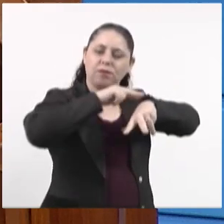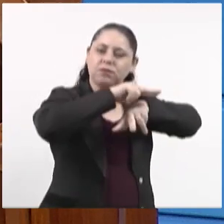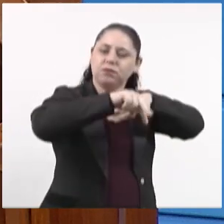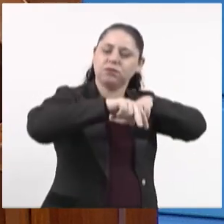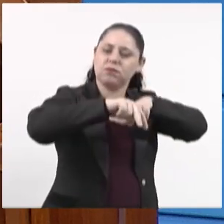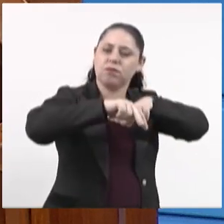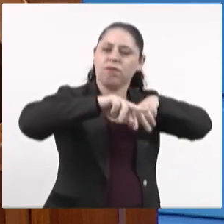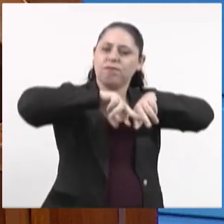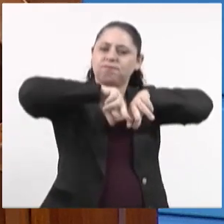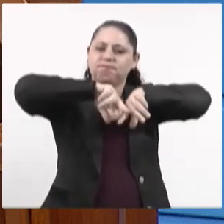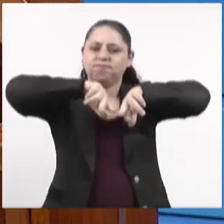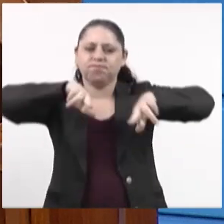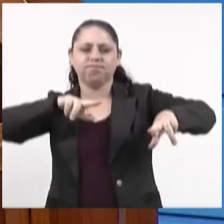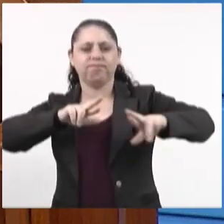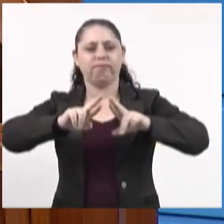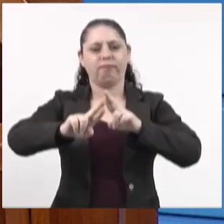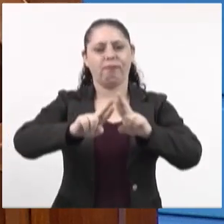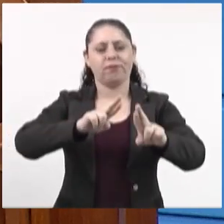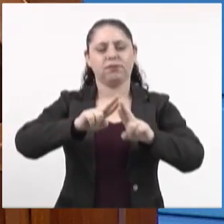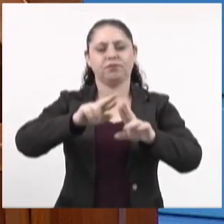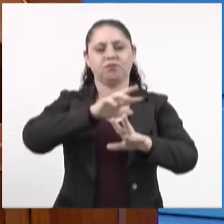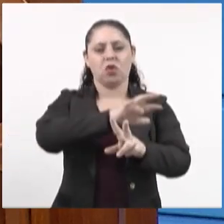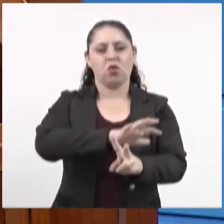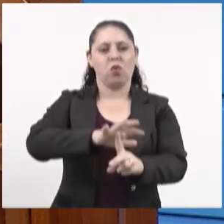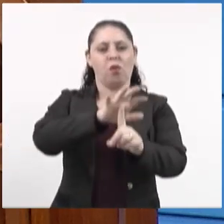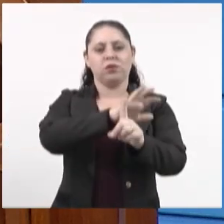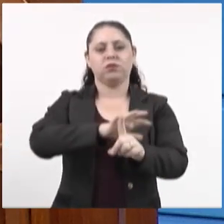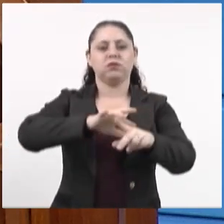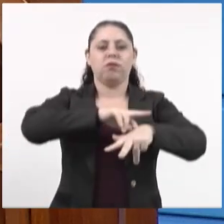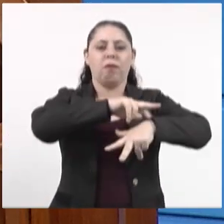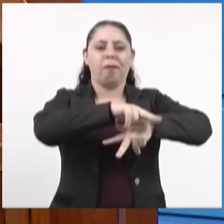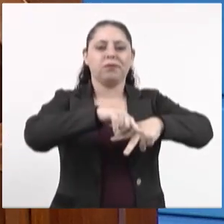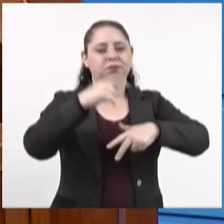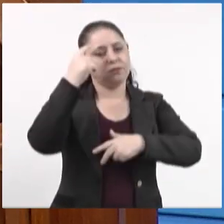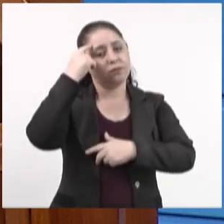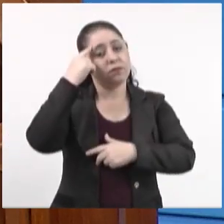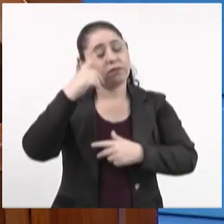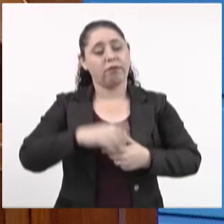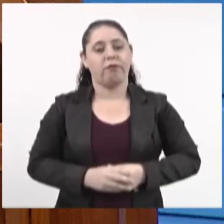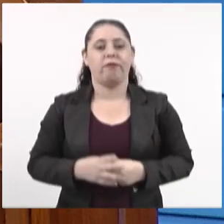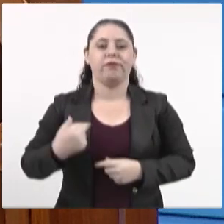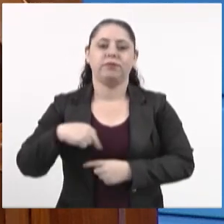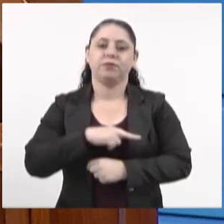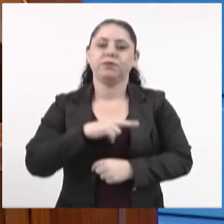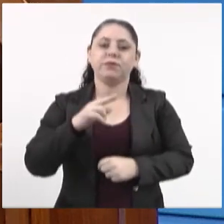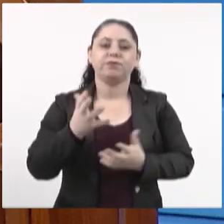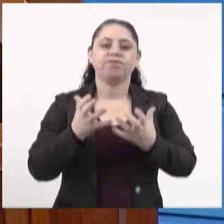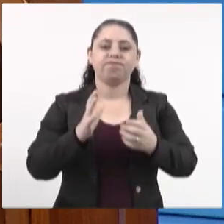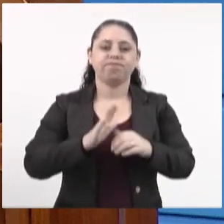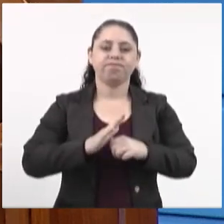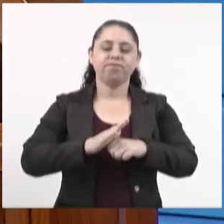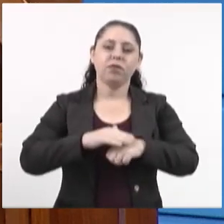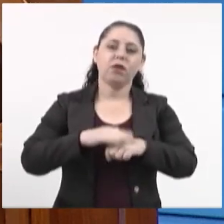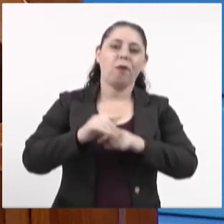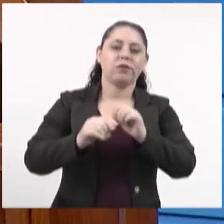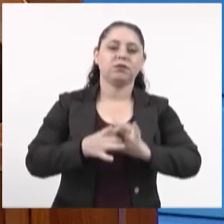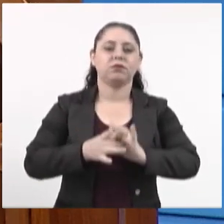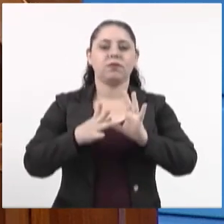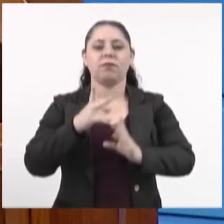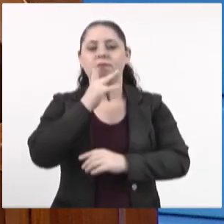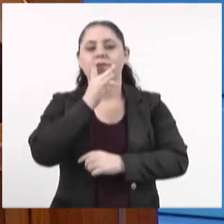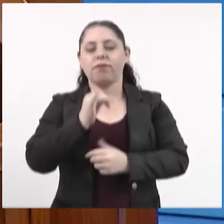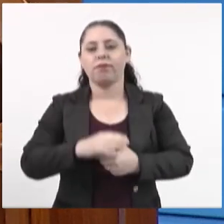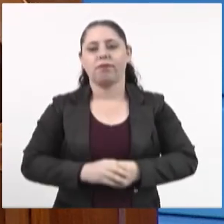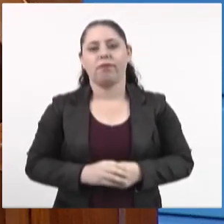sobre o que é tudo relacionado à ideologia de gênero. Então, pensando nisso, nós queremos dar mais autonomia a